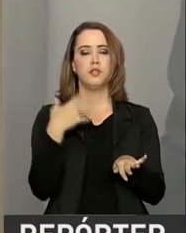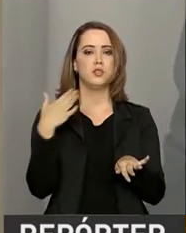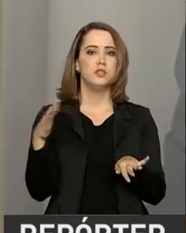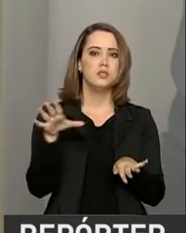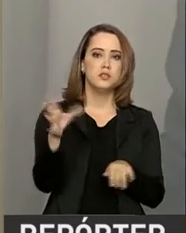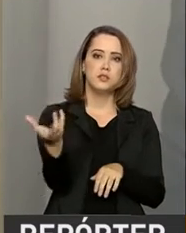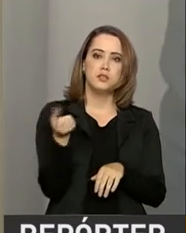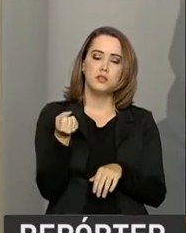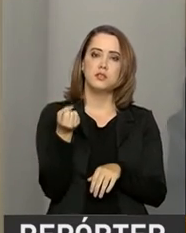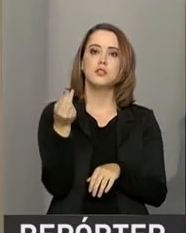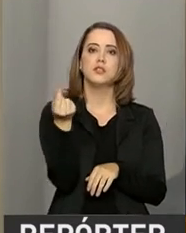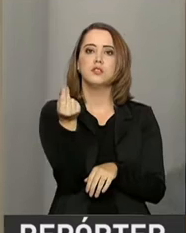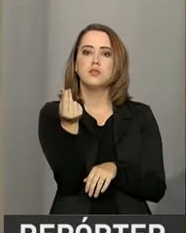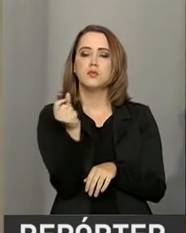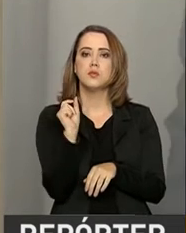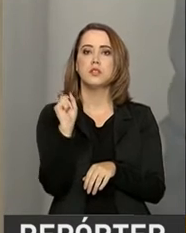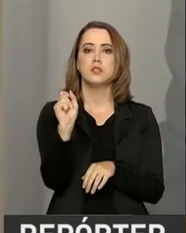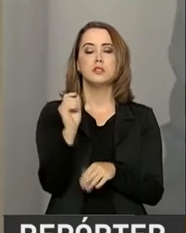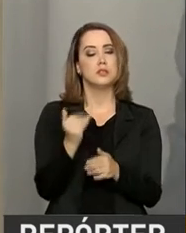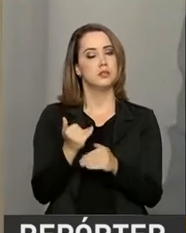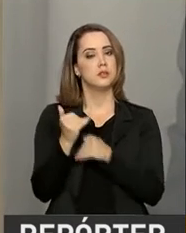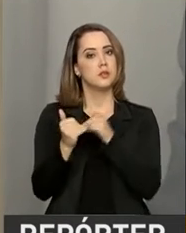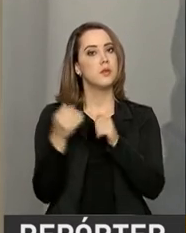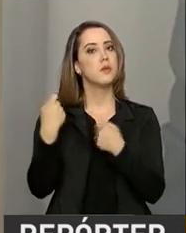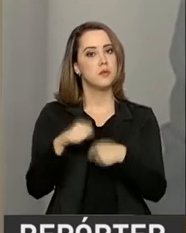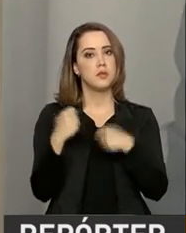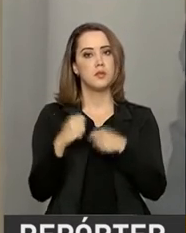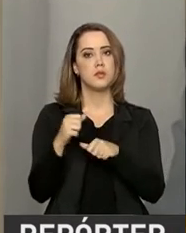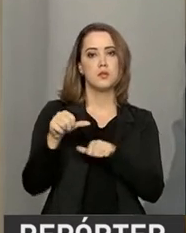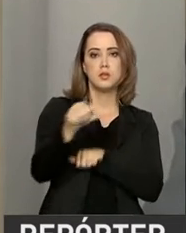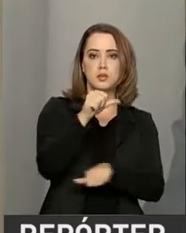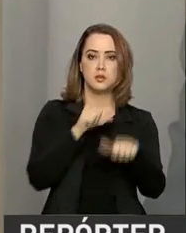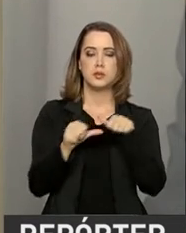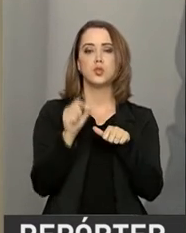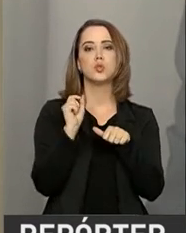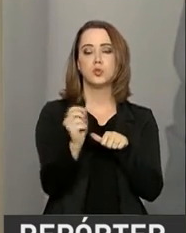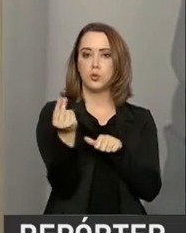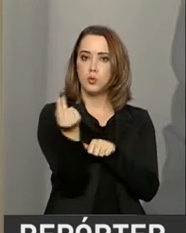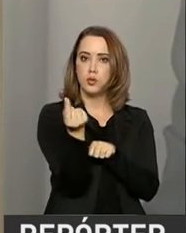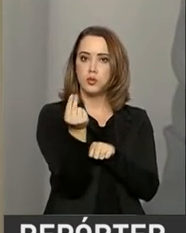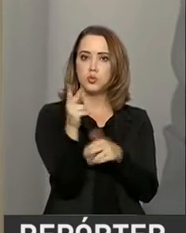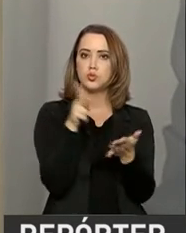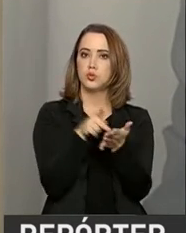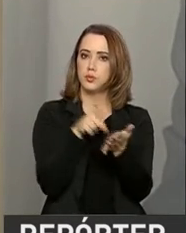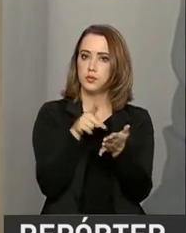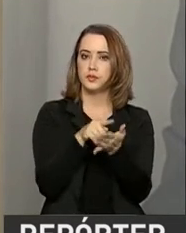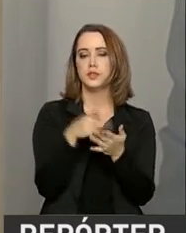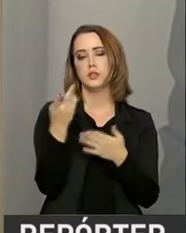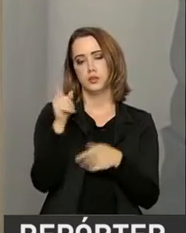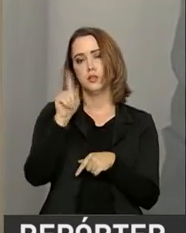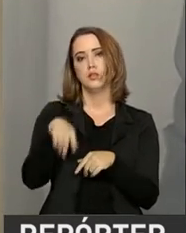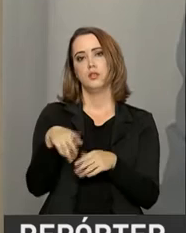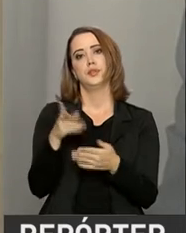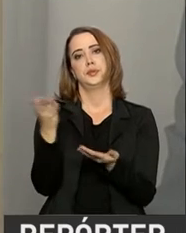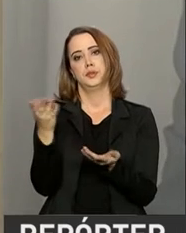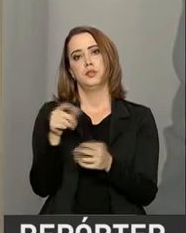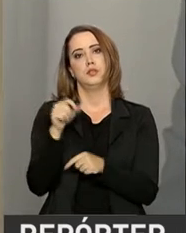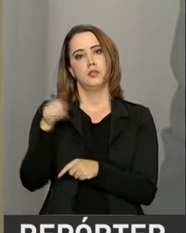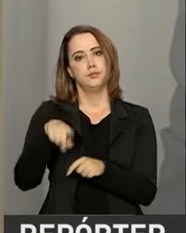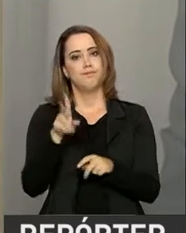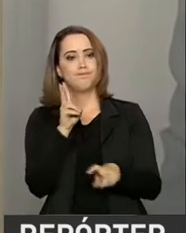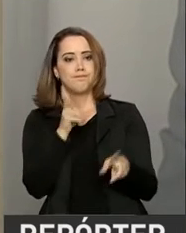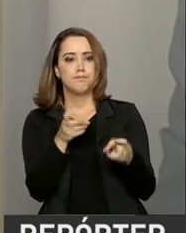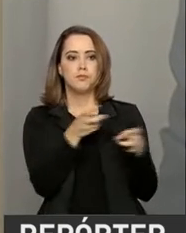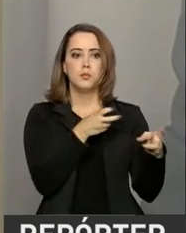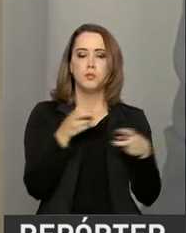levou ao banco ele vai é ter direito a essa troca é evidentemente situações excepcionais serão analisados